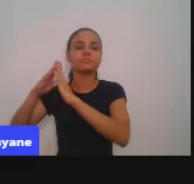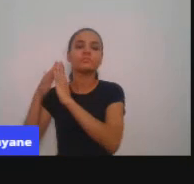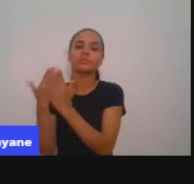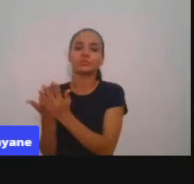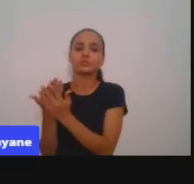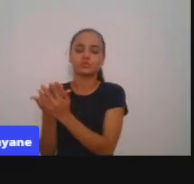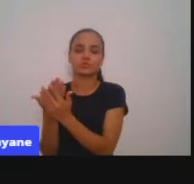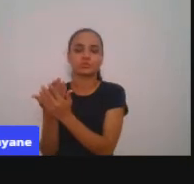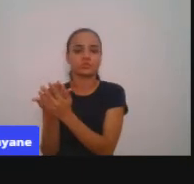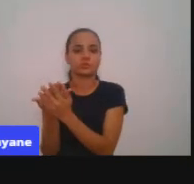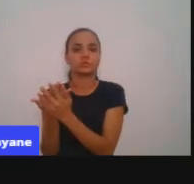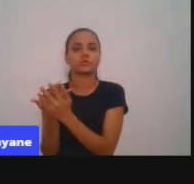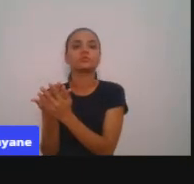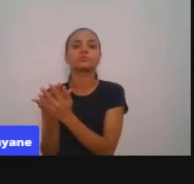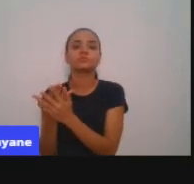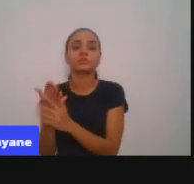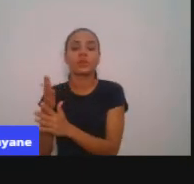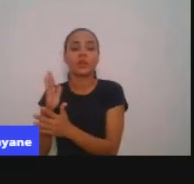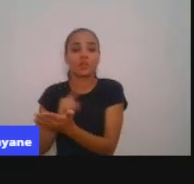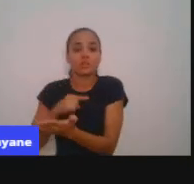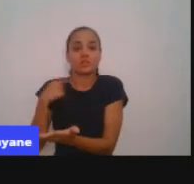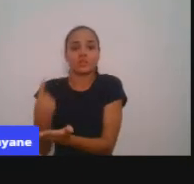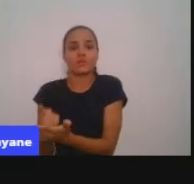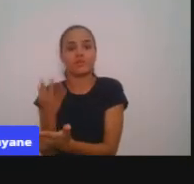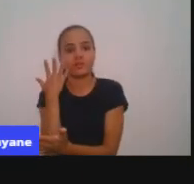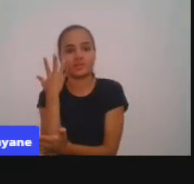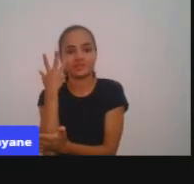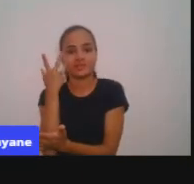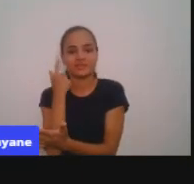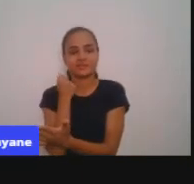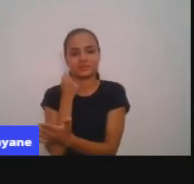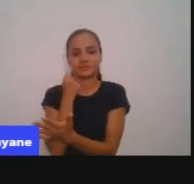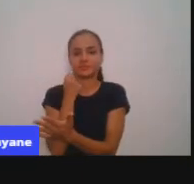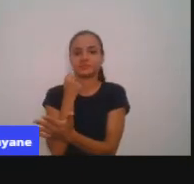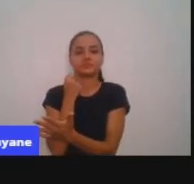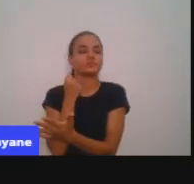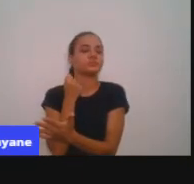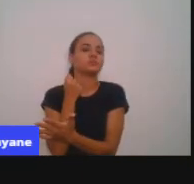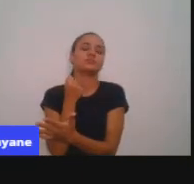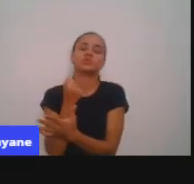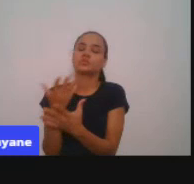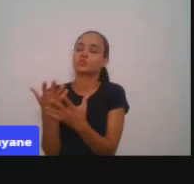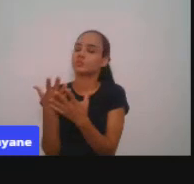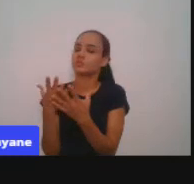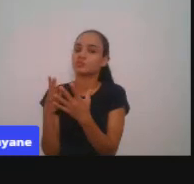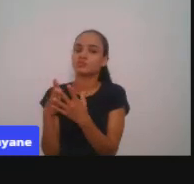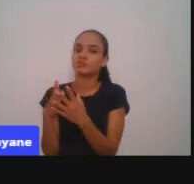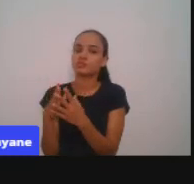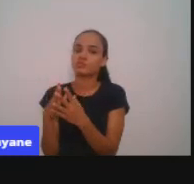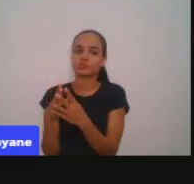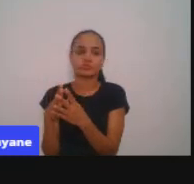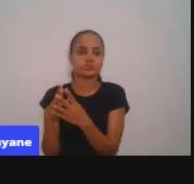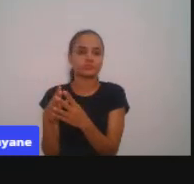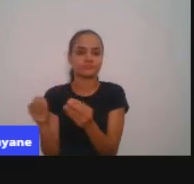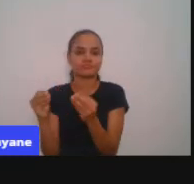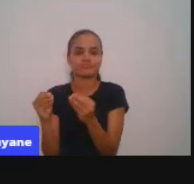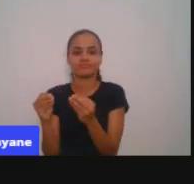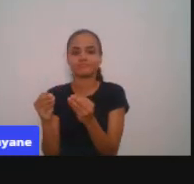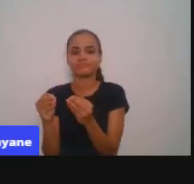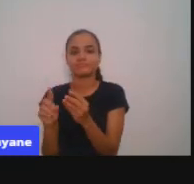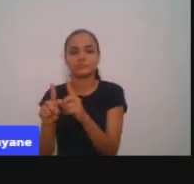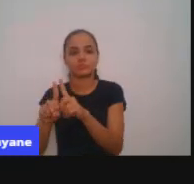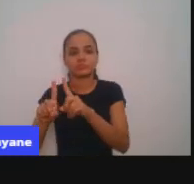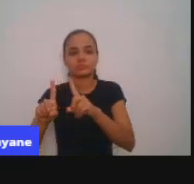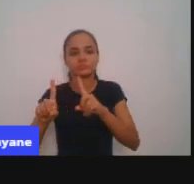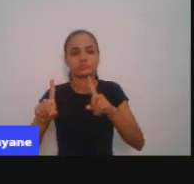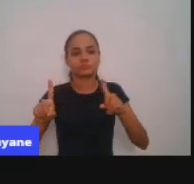Maiara, de repente essas crianças não estão mais. As crianças estão agora num espaço doméstico com suas famílias. E então a gente